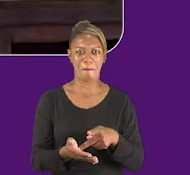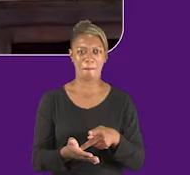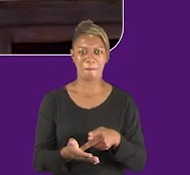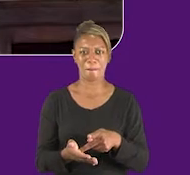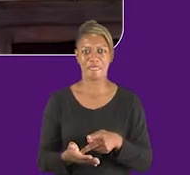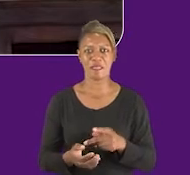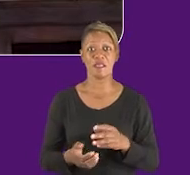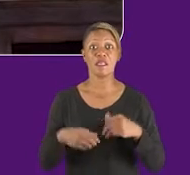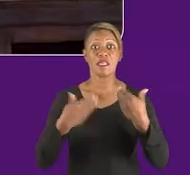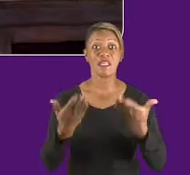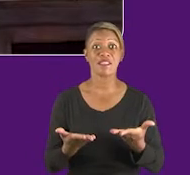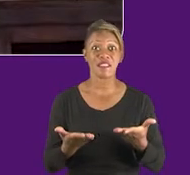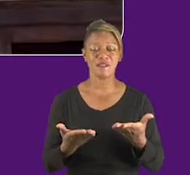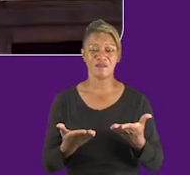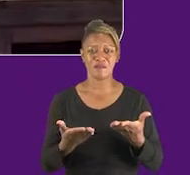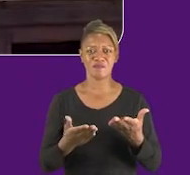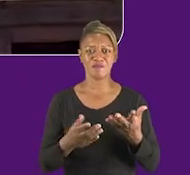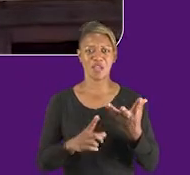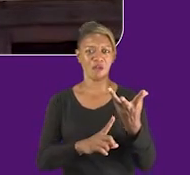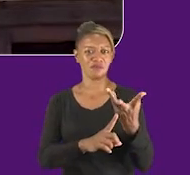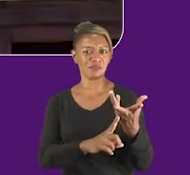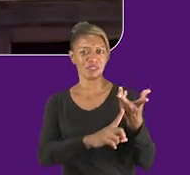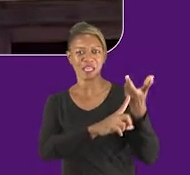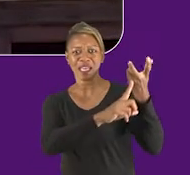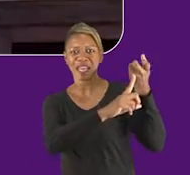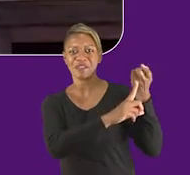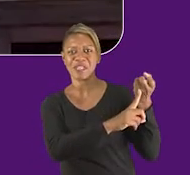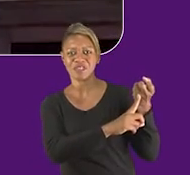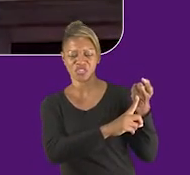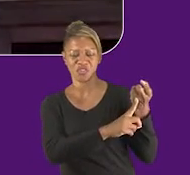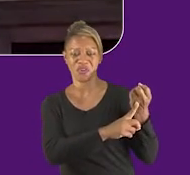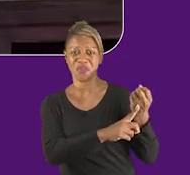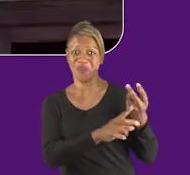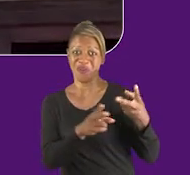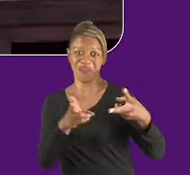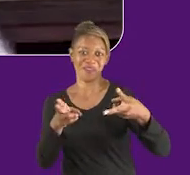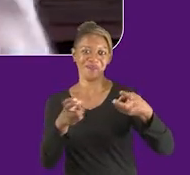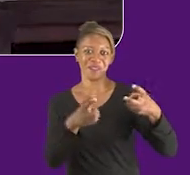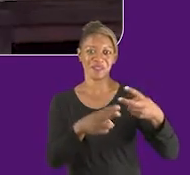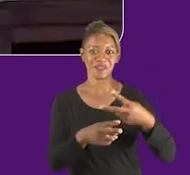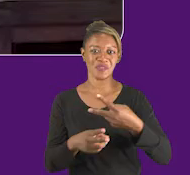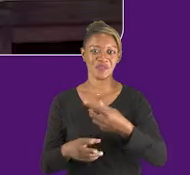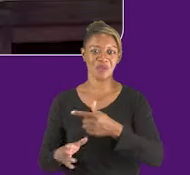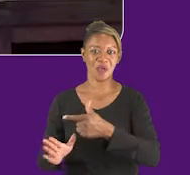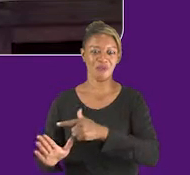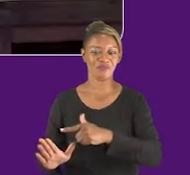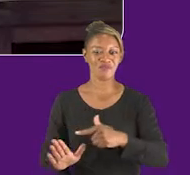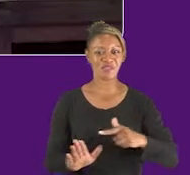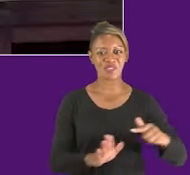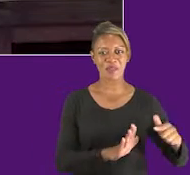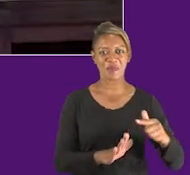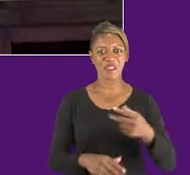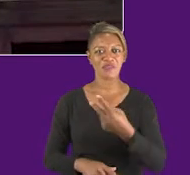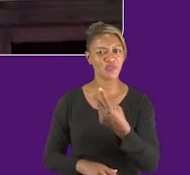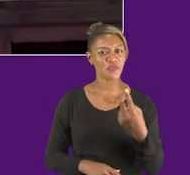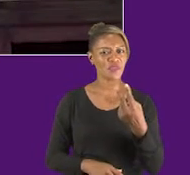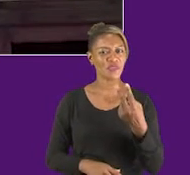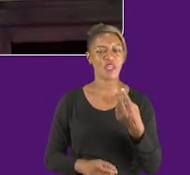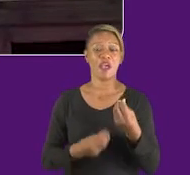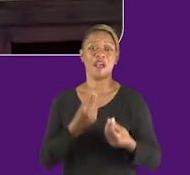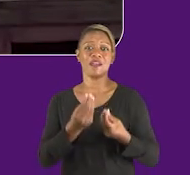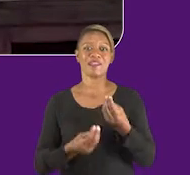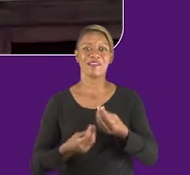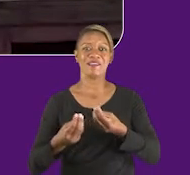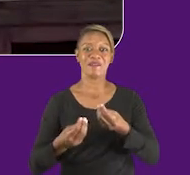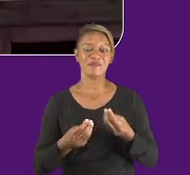para o nosso cliente então design olhou exatamente por isso em duas semanas e construímos uma nova abordagem de